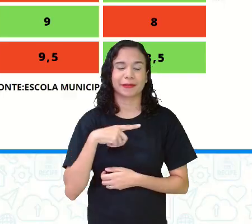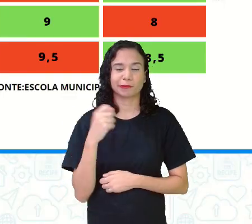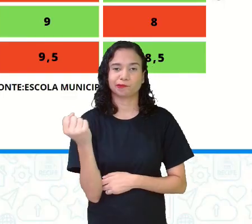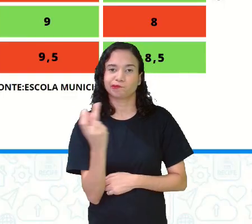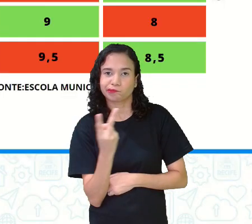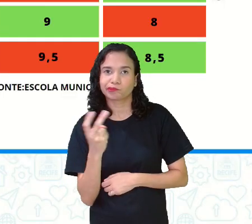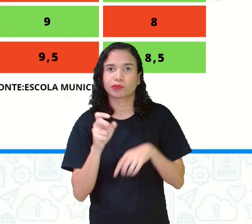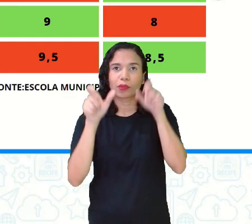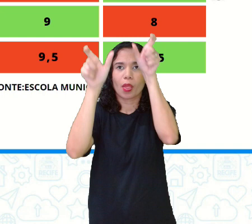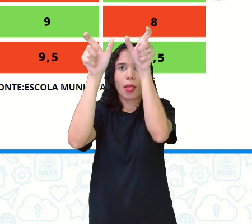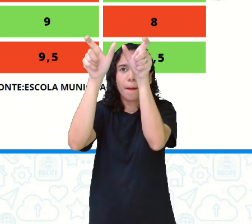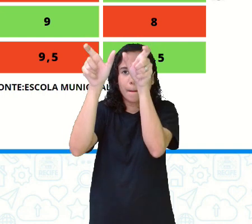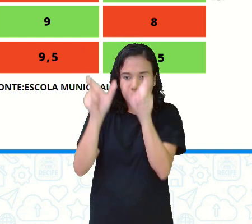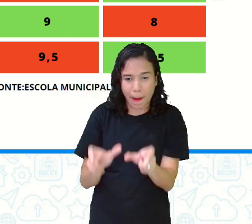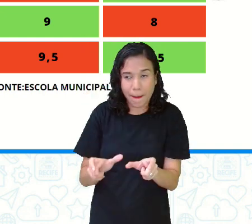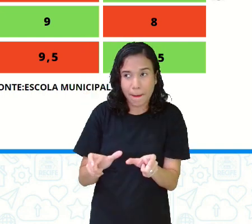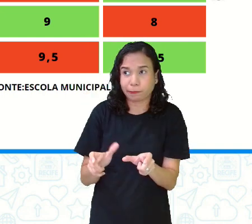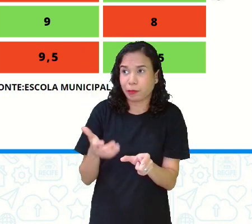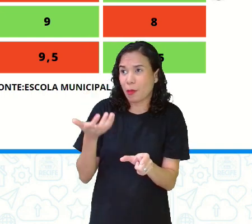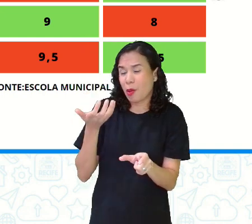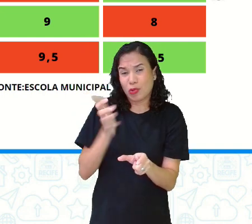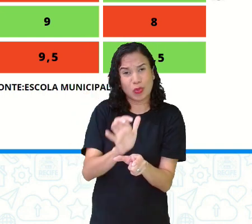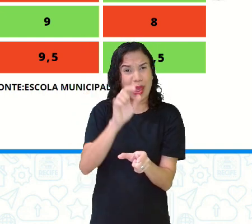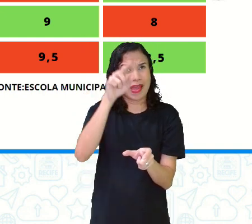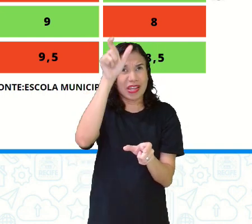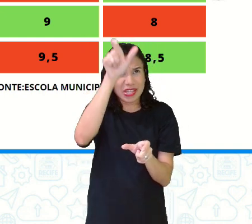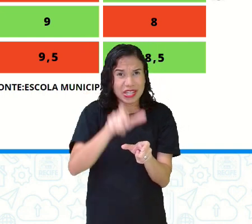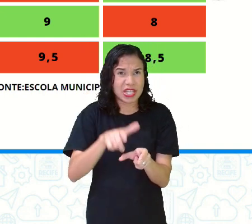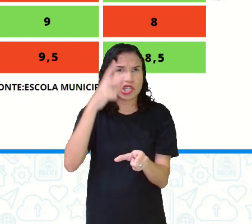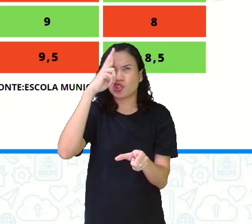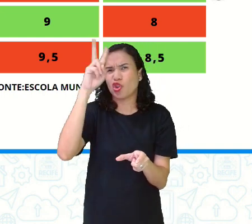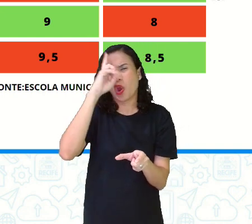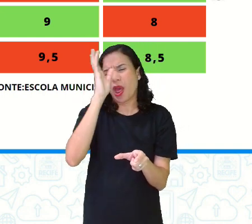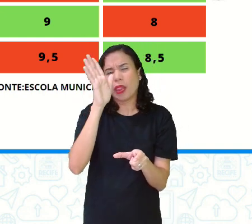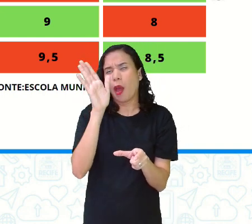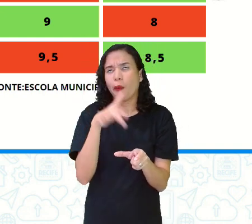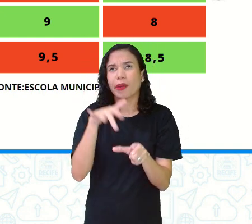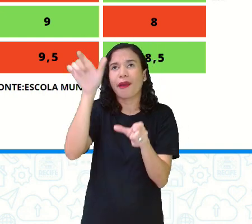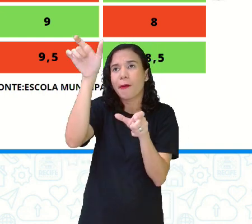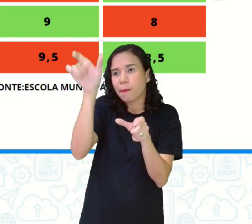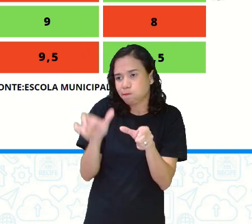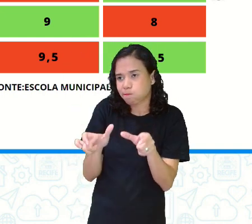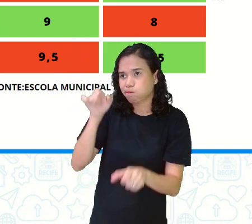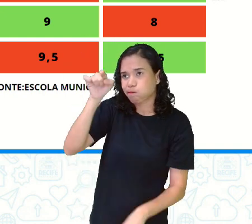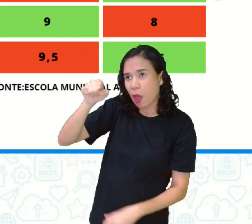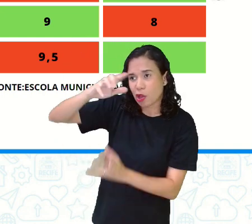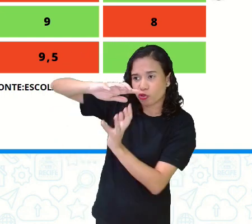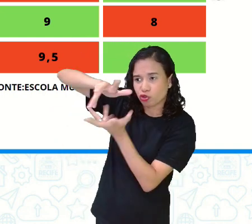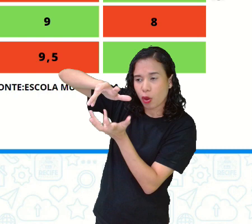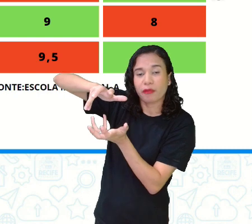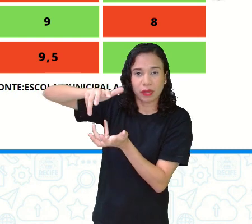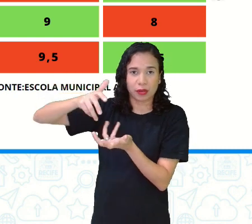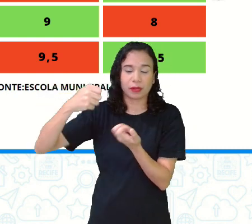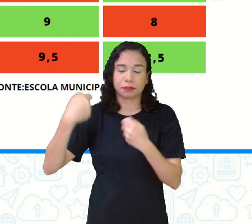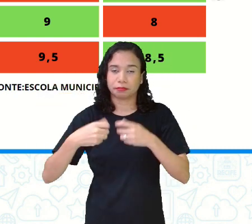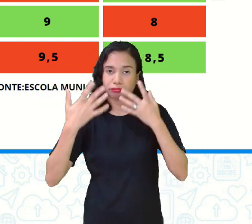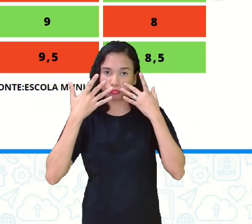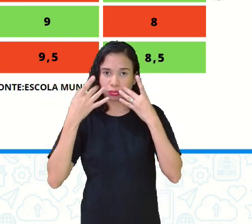dupla entrada aqui. Mas eu não quero saber de história. A minha pergunta não quer saber de história. Quer saber de